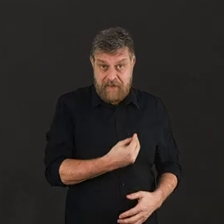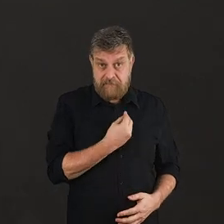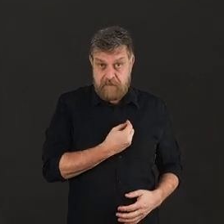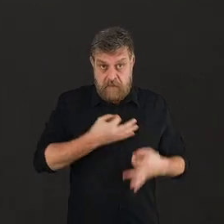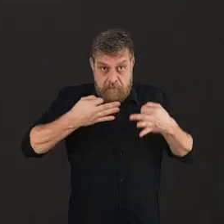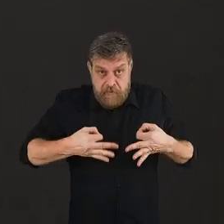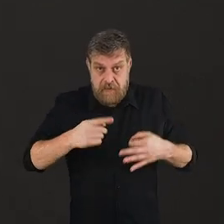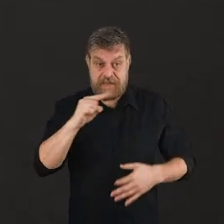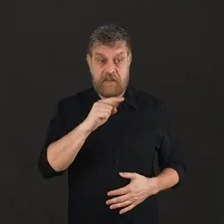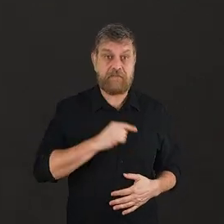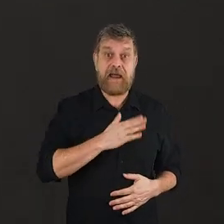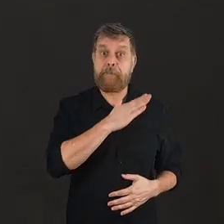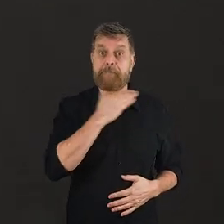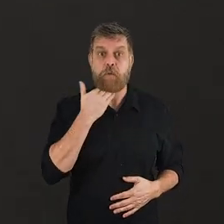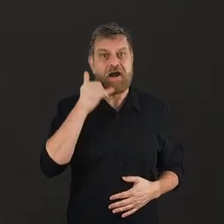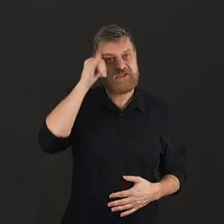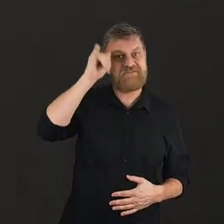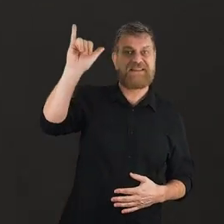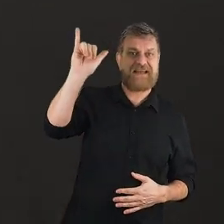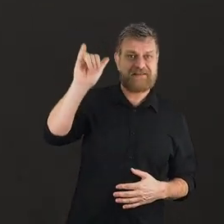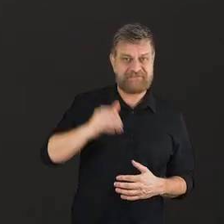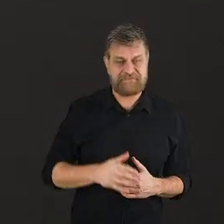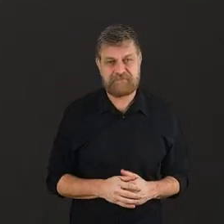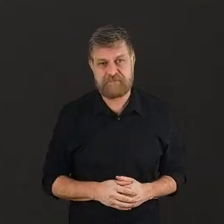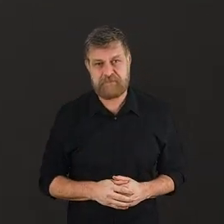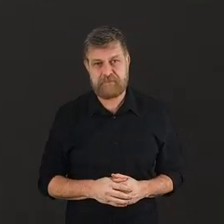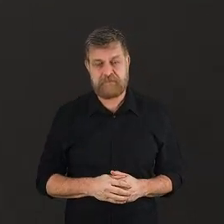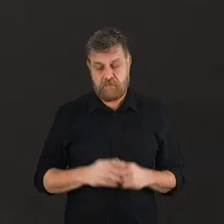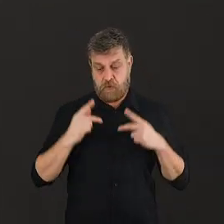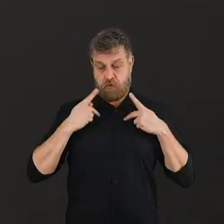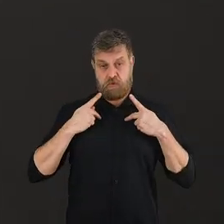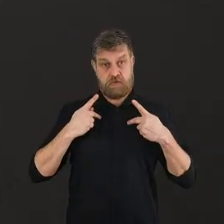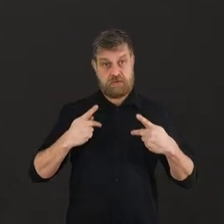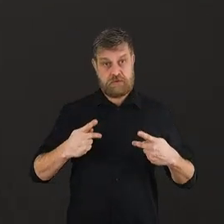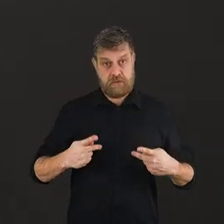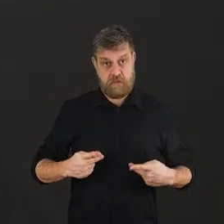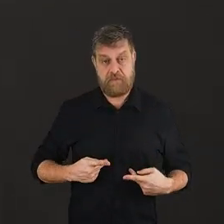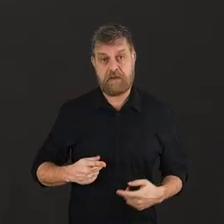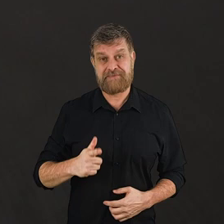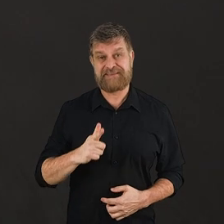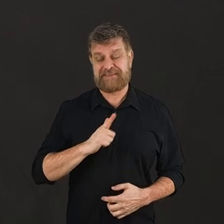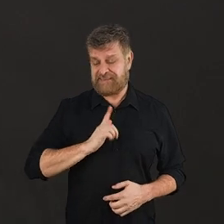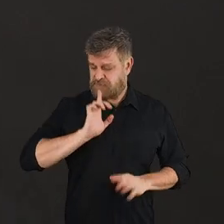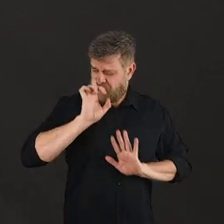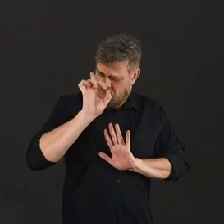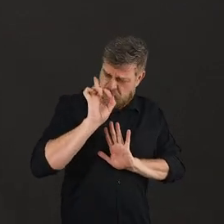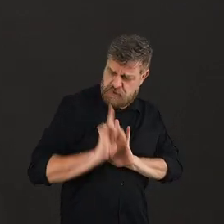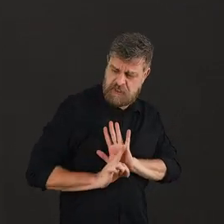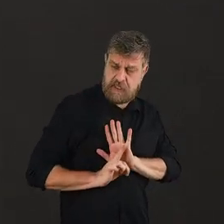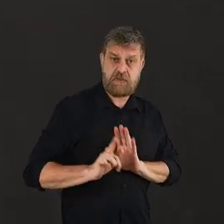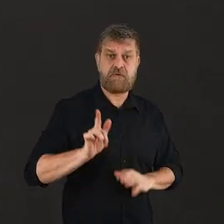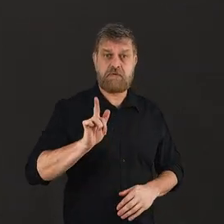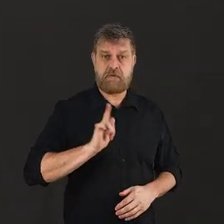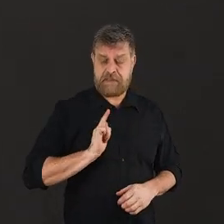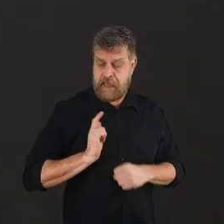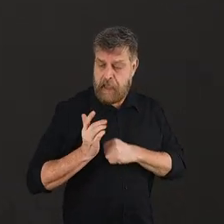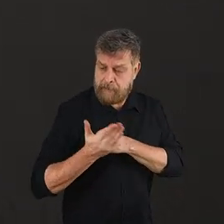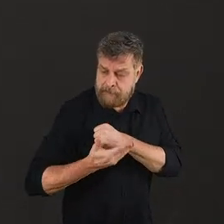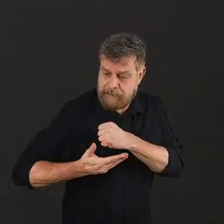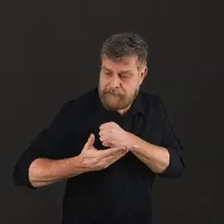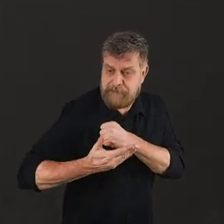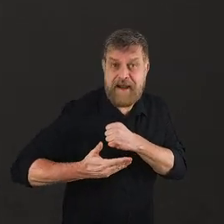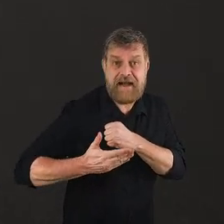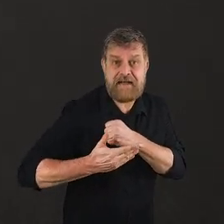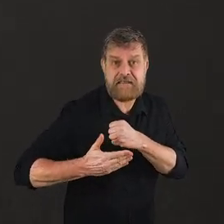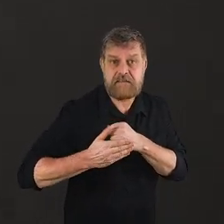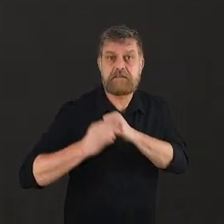mas para sobreviver. O ser humano que tem o direito fundamental, o direito